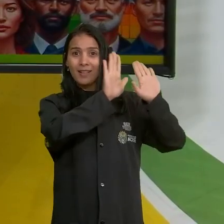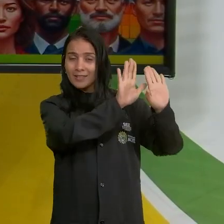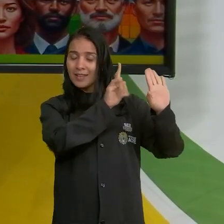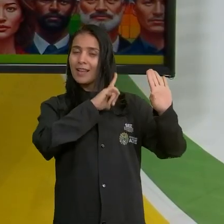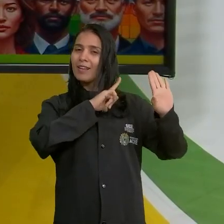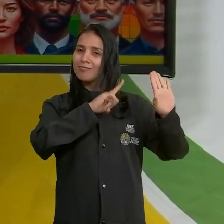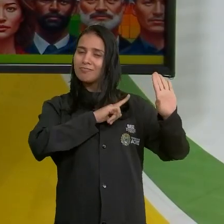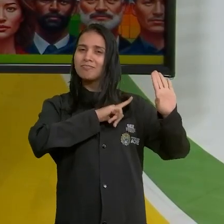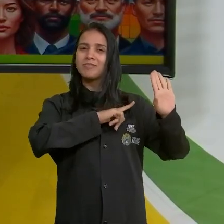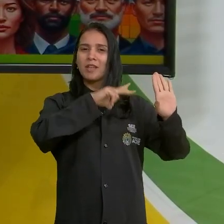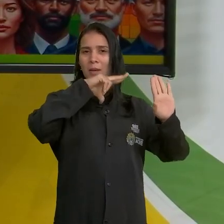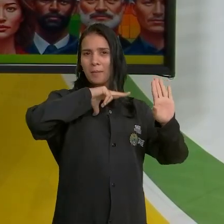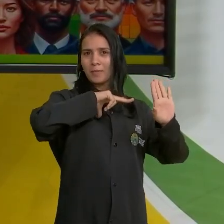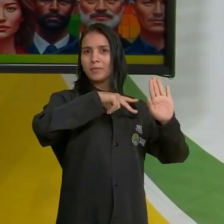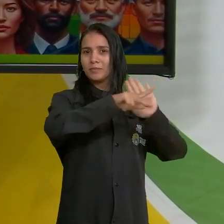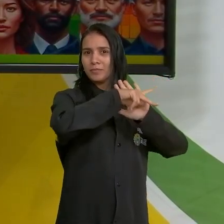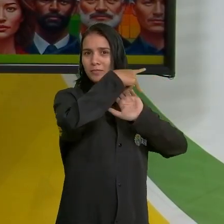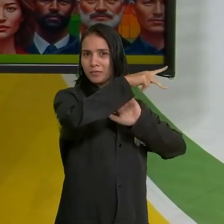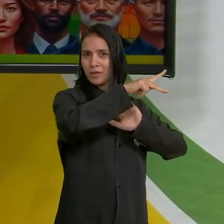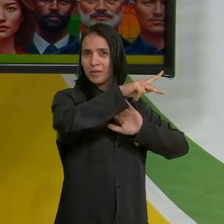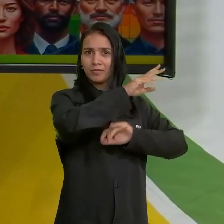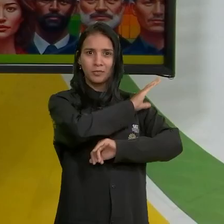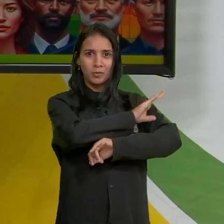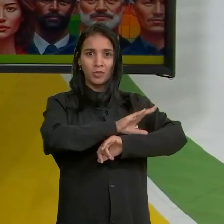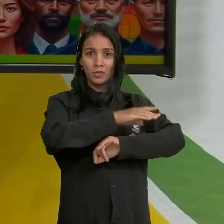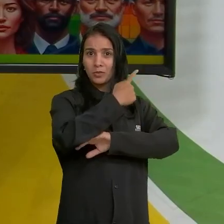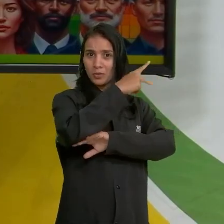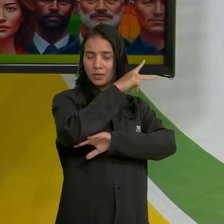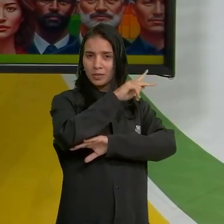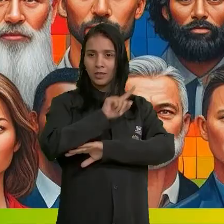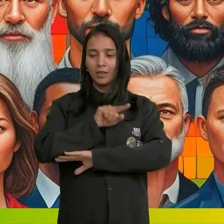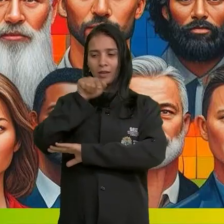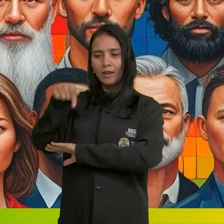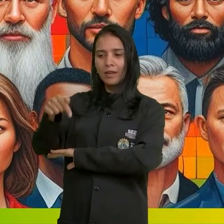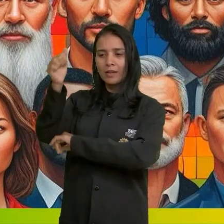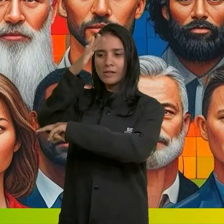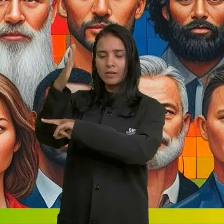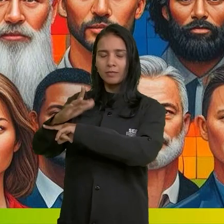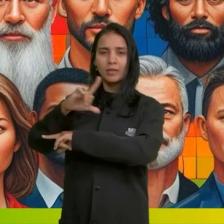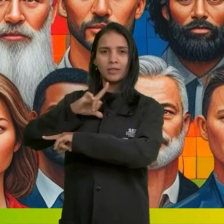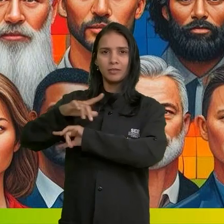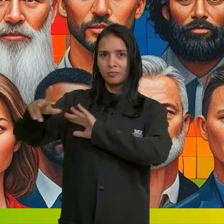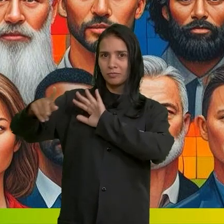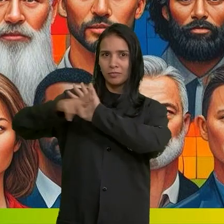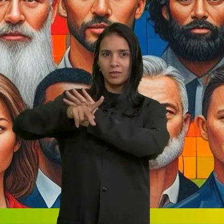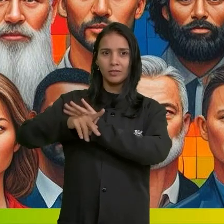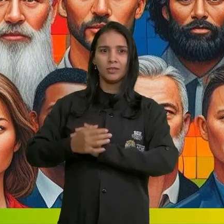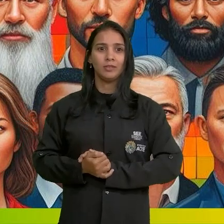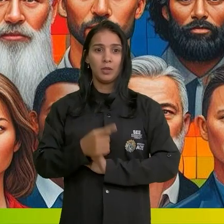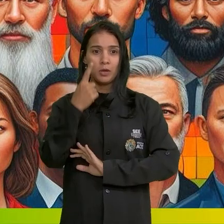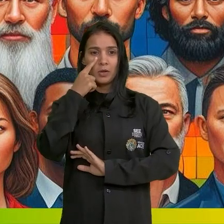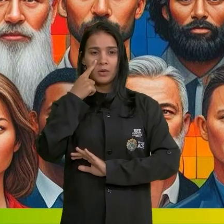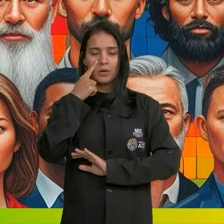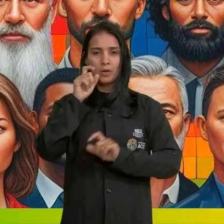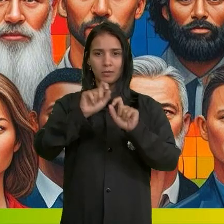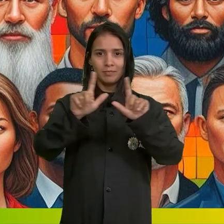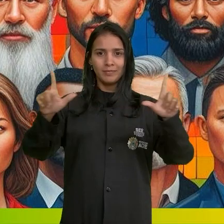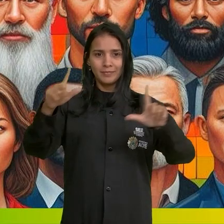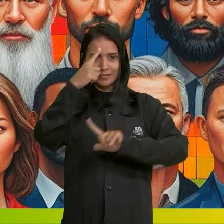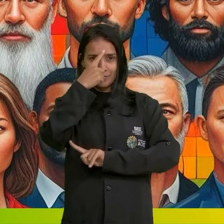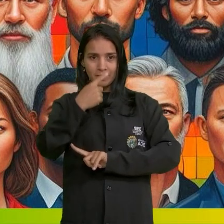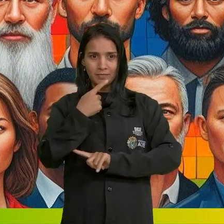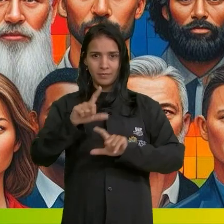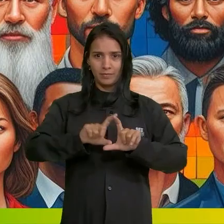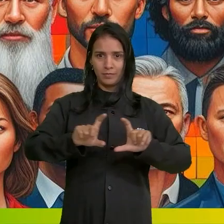respectivas identidades. Vamos retomar aqui na projeção, nós temos uma citação que você vai acompanhar a leitura,